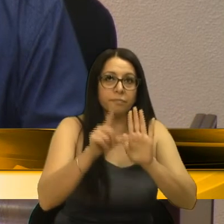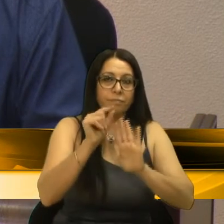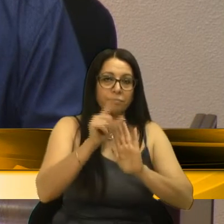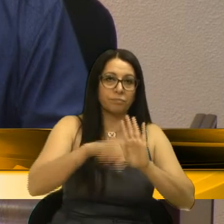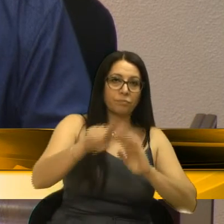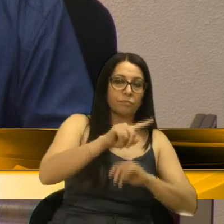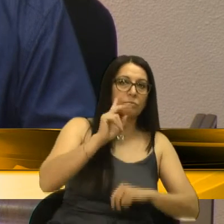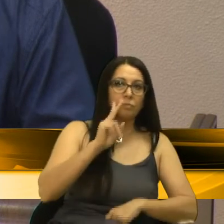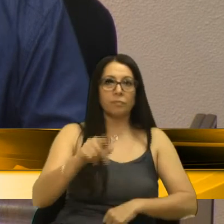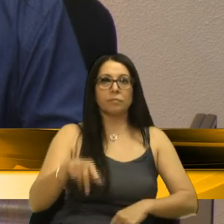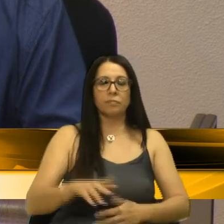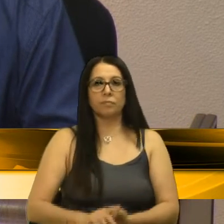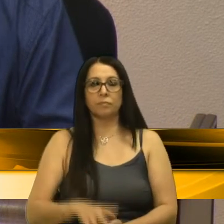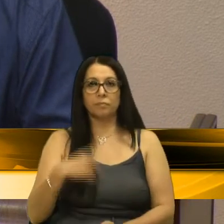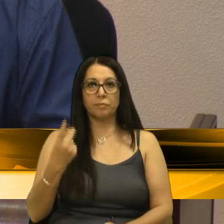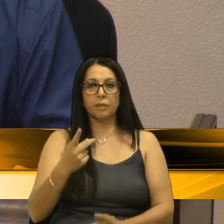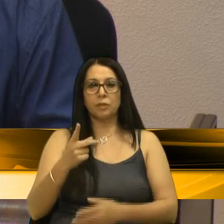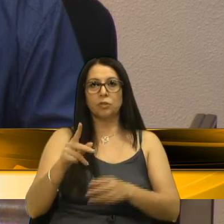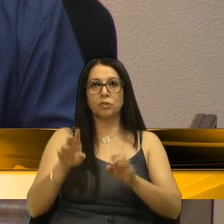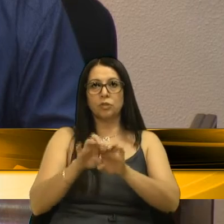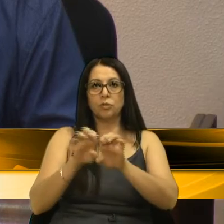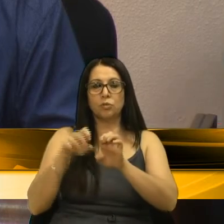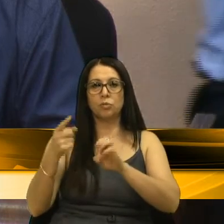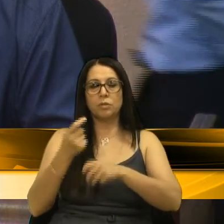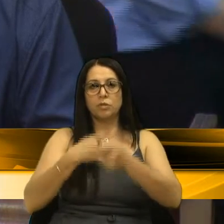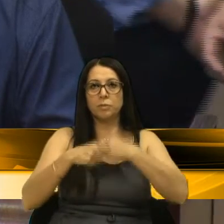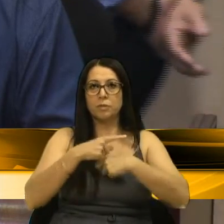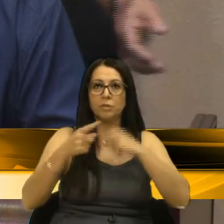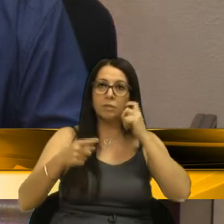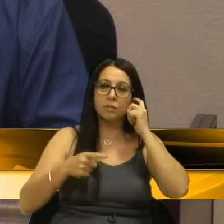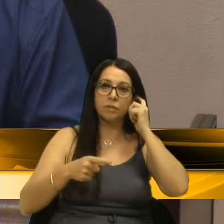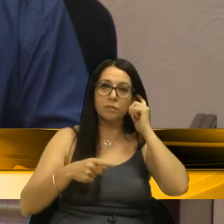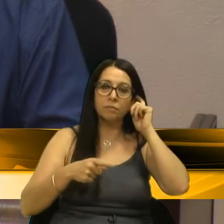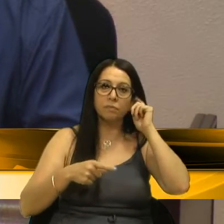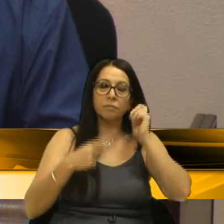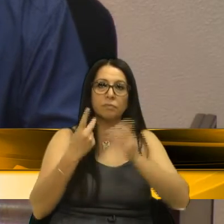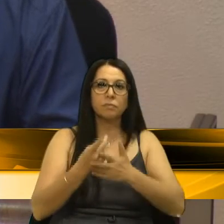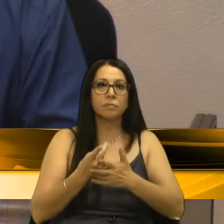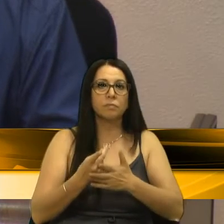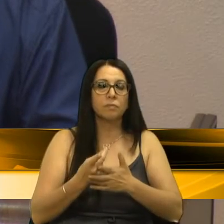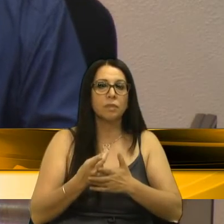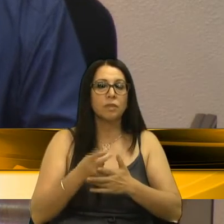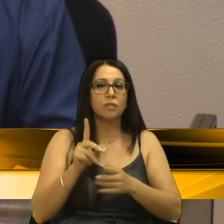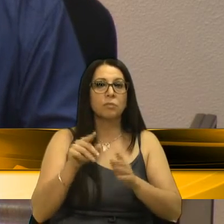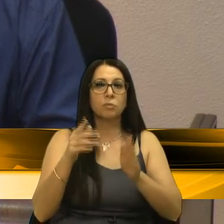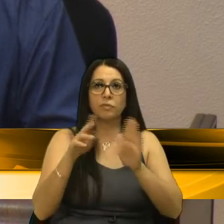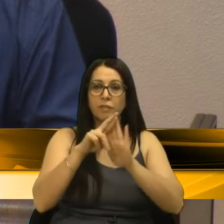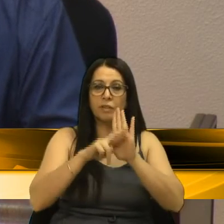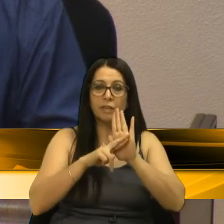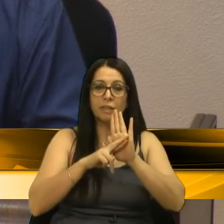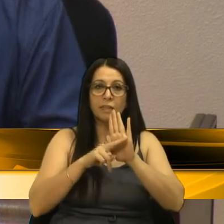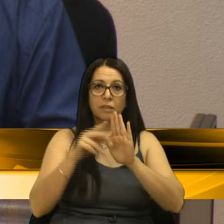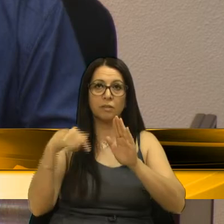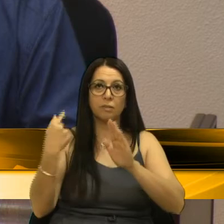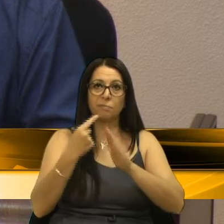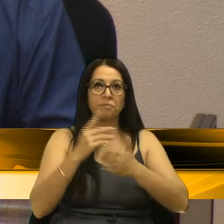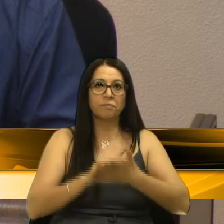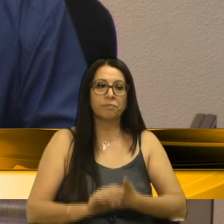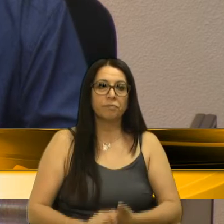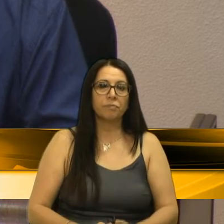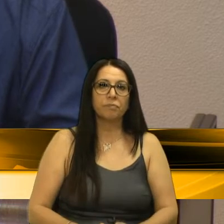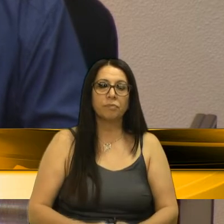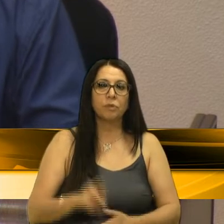lei, as competências e atribuições e as estruturas administrativas, financeiras e operacional do CMS serão estabelecidas em regimento interno a ser elaborado pelo plenário